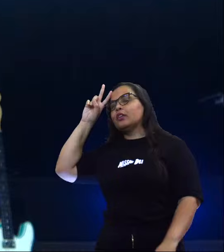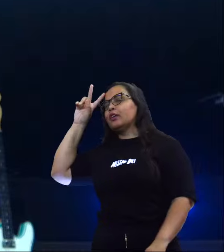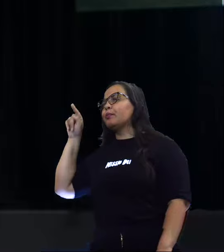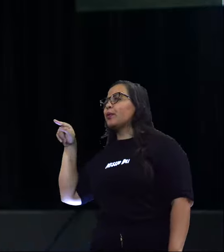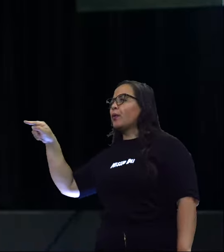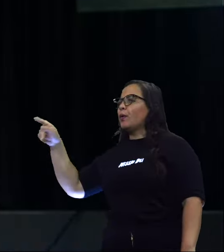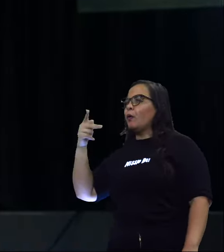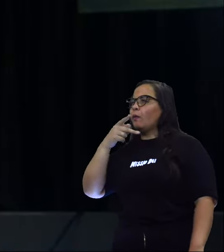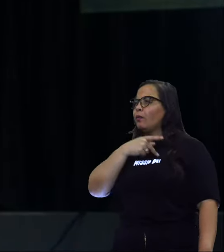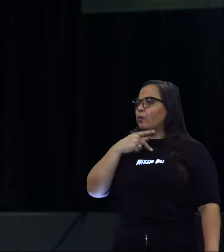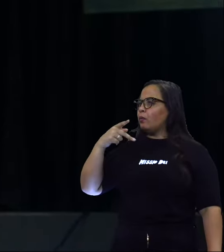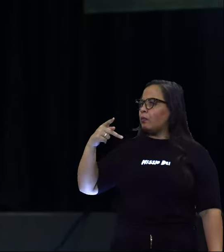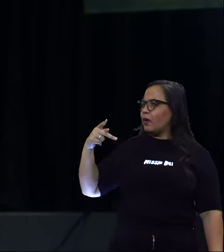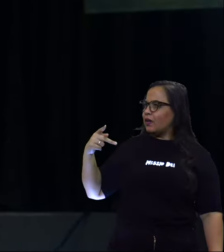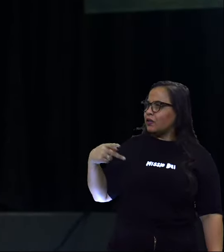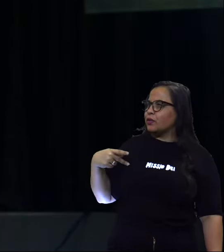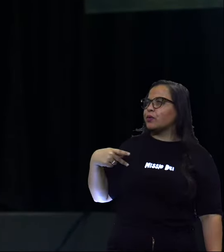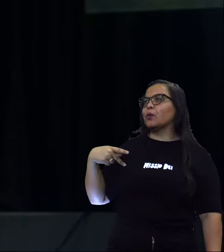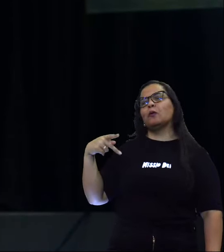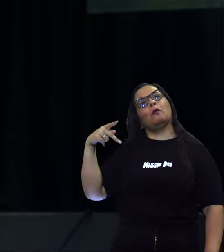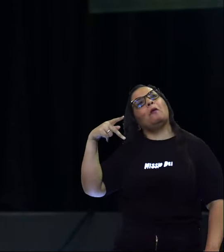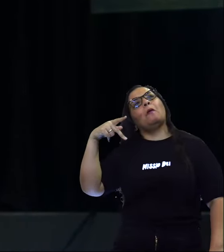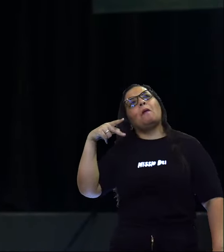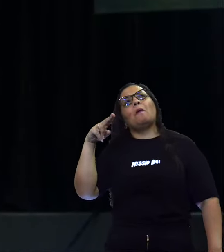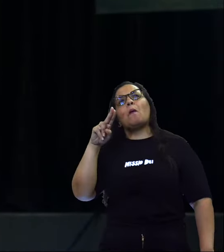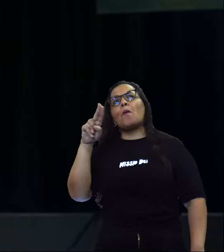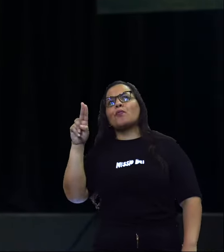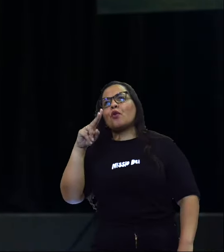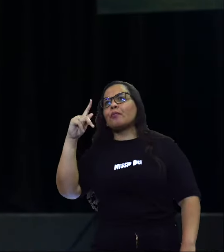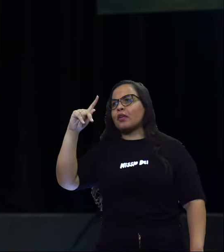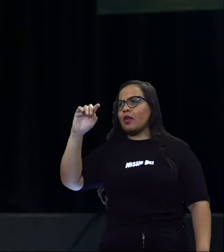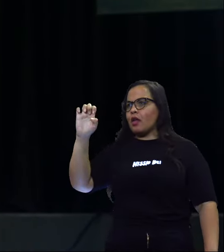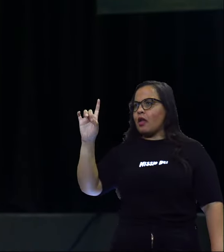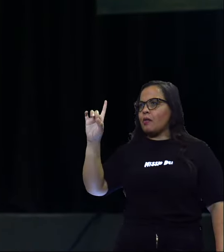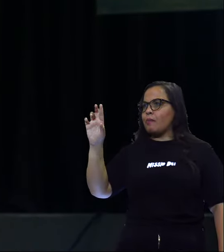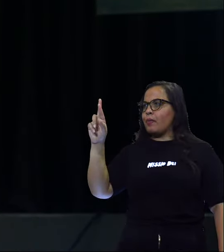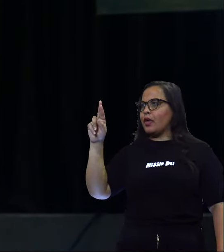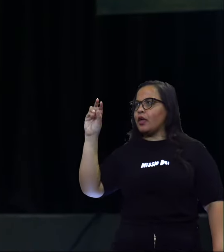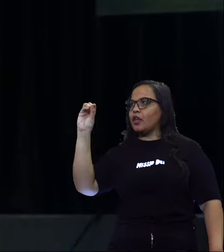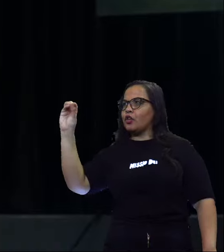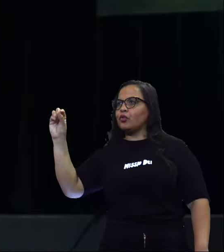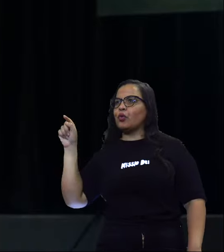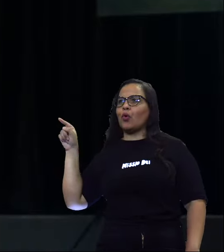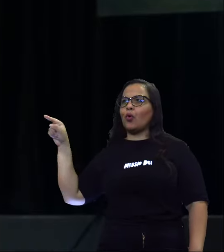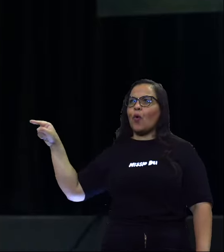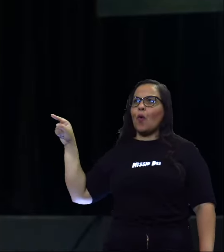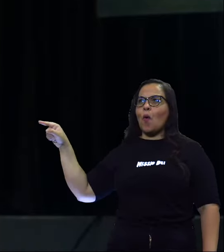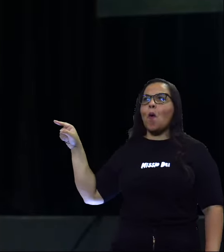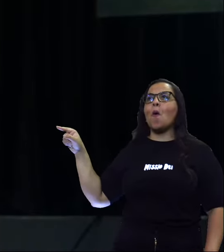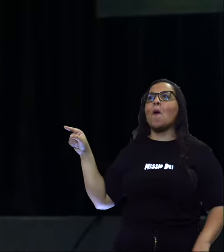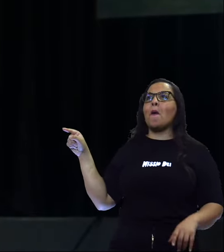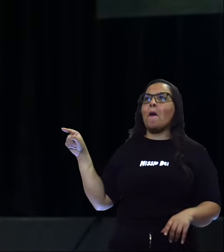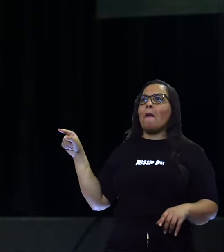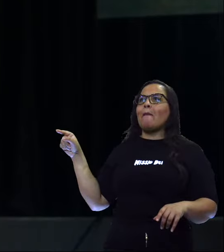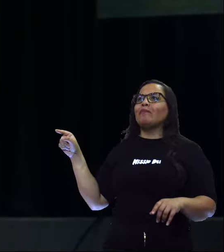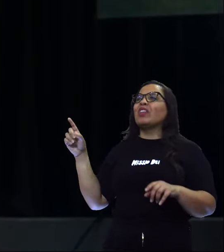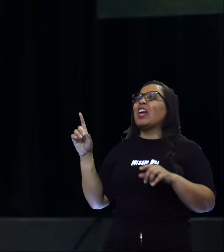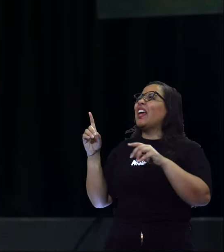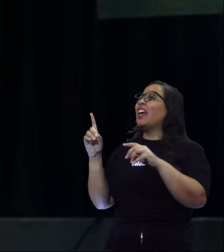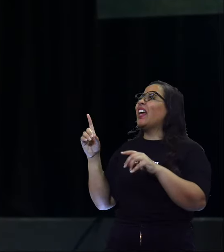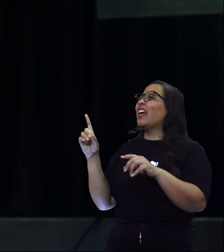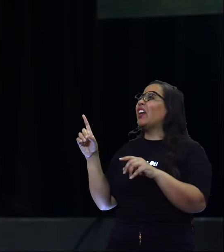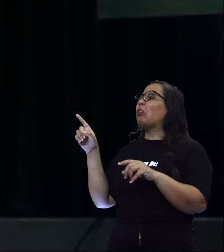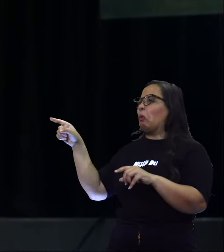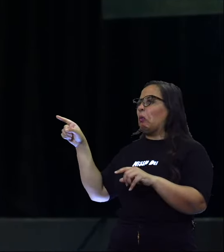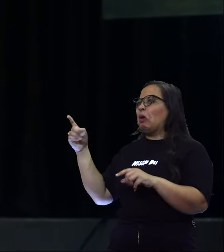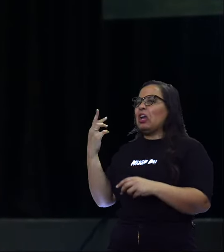mas teve uma visão do futuro, de um chamado, e está deixando para trás um ministério que ele podia ter simplesmente o resto da vida, e